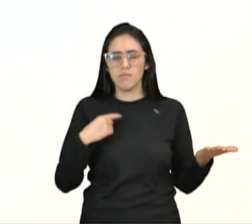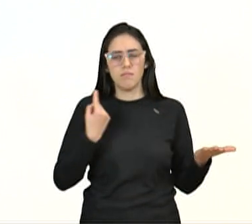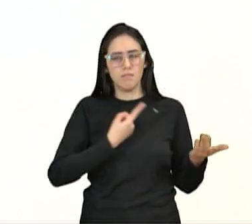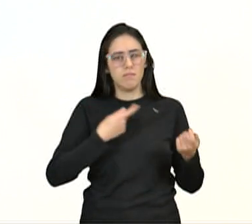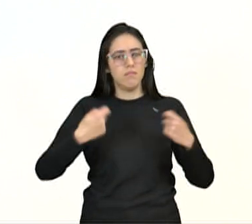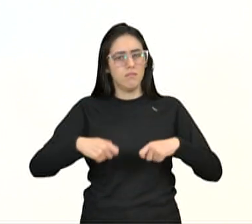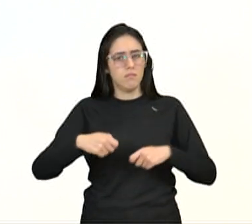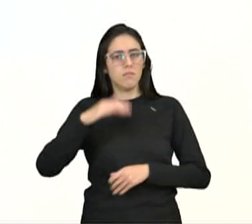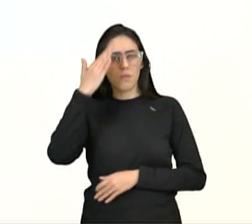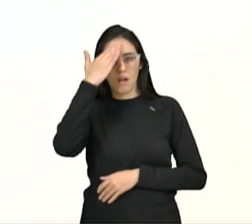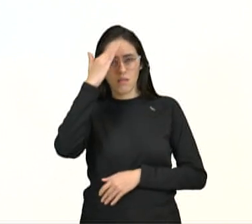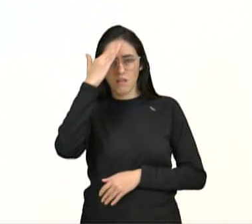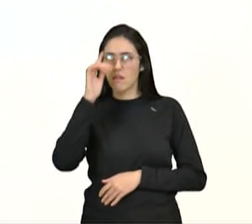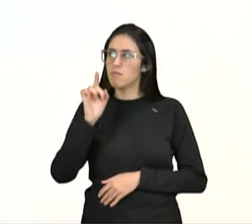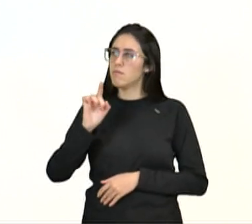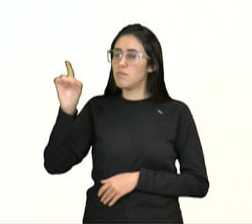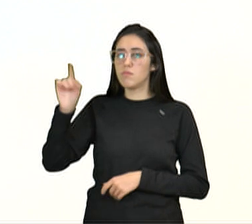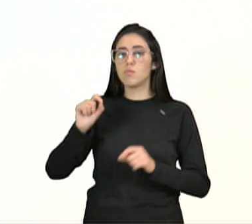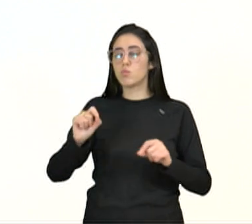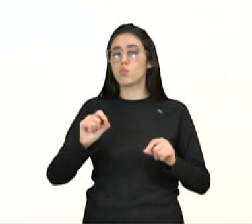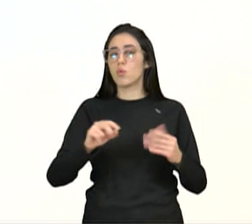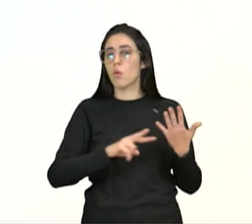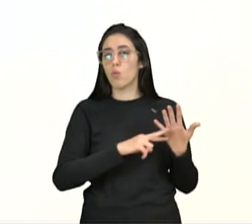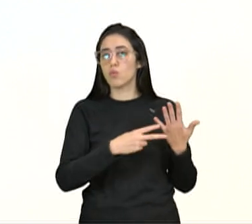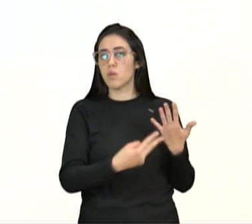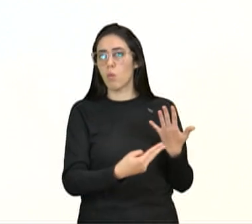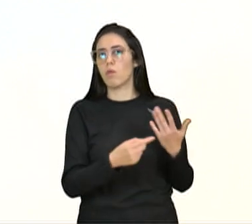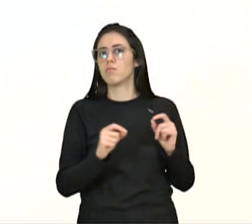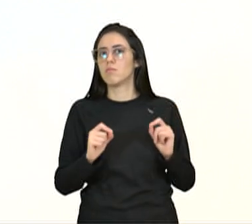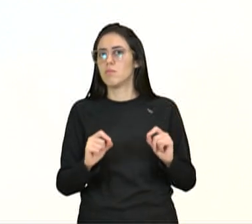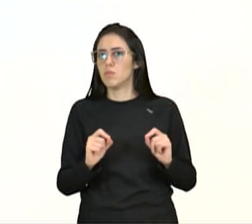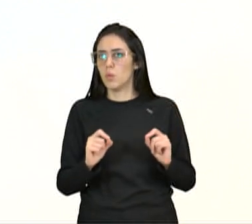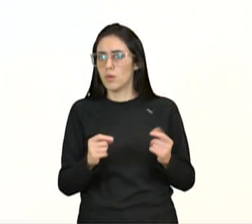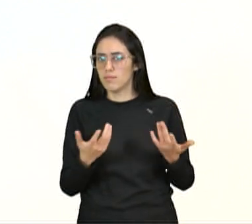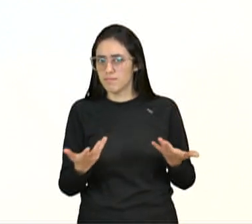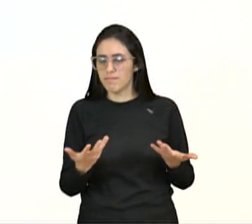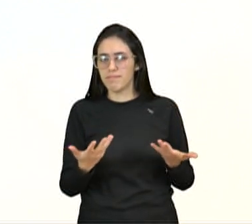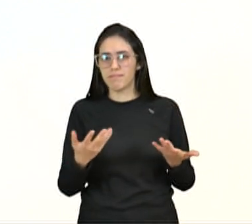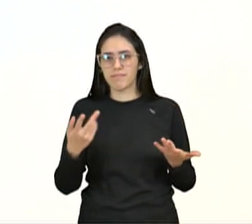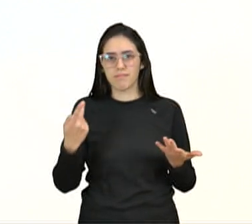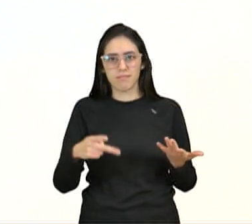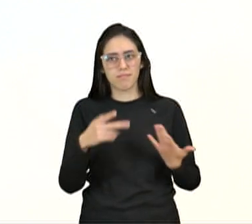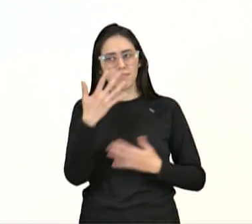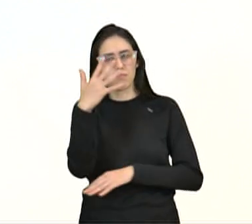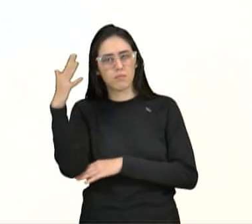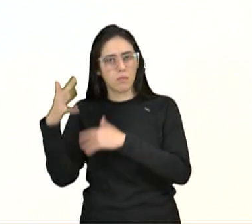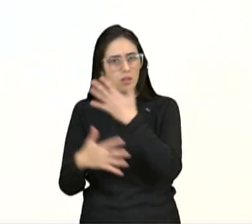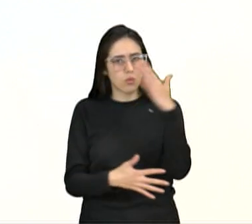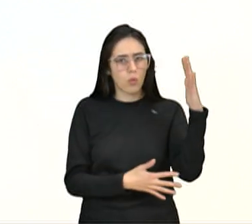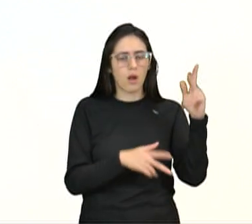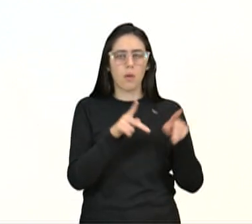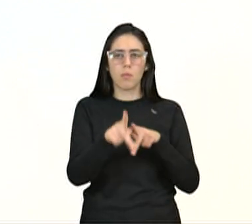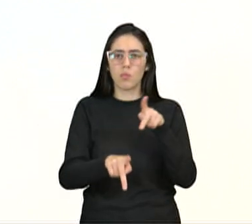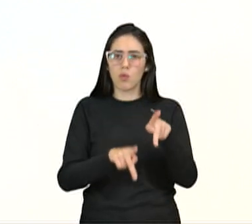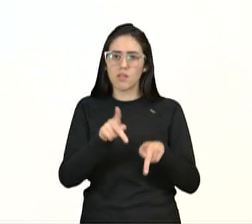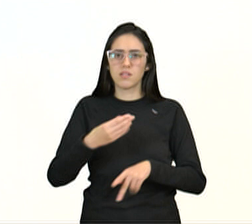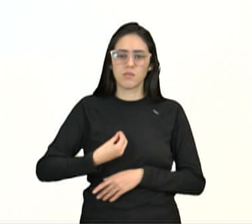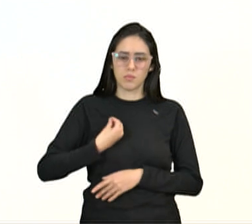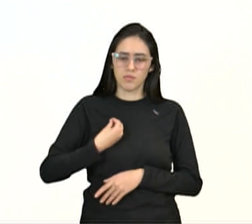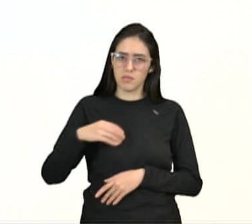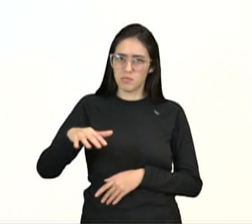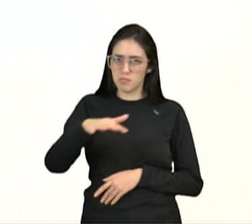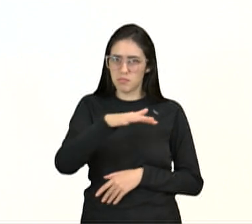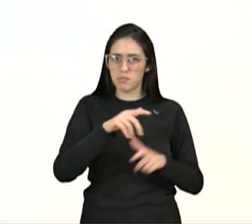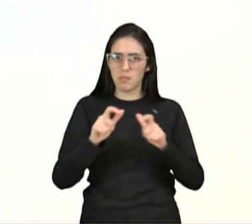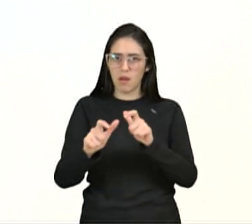significa isso e quais são as consequências para o meio natural, para a população que vive nessas